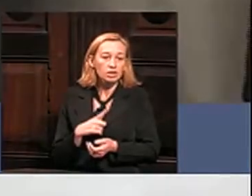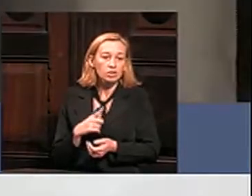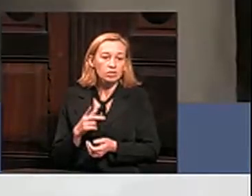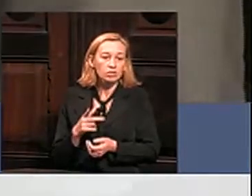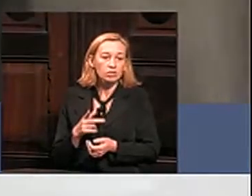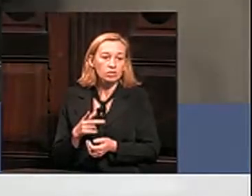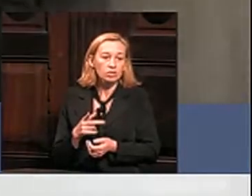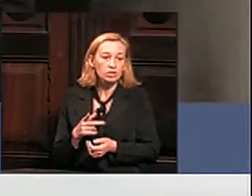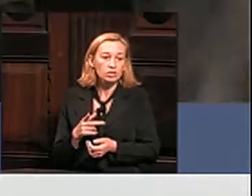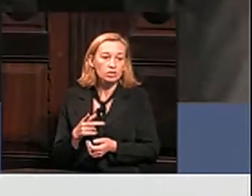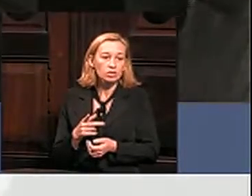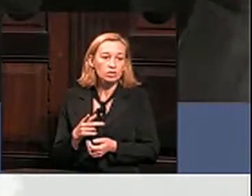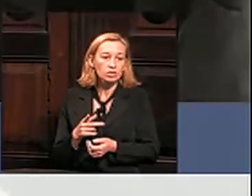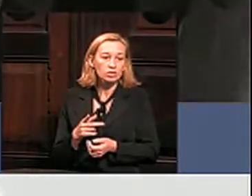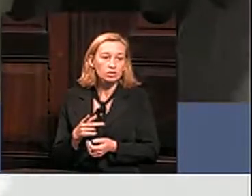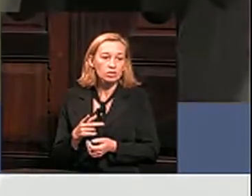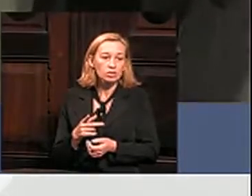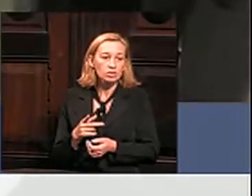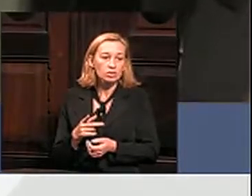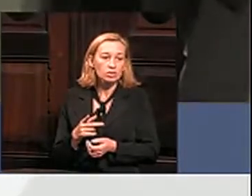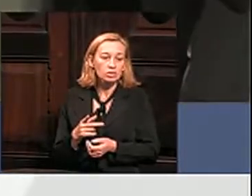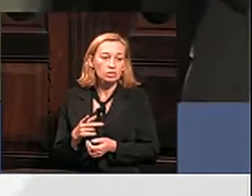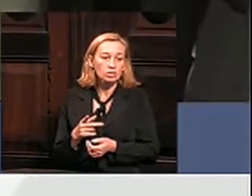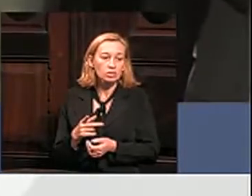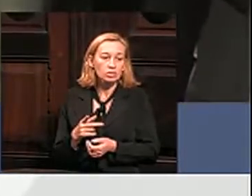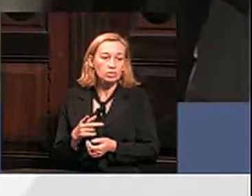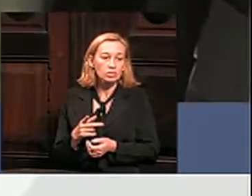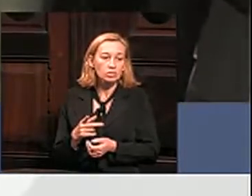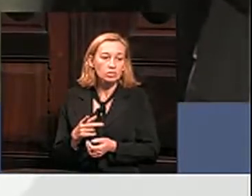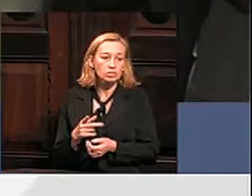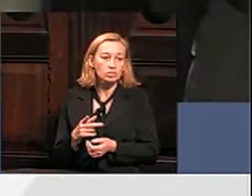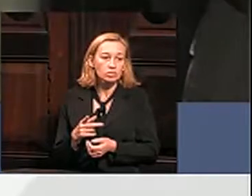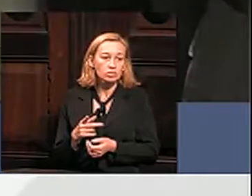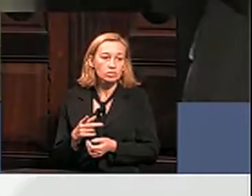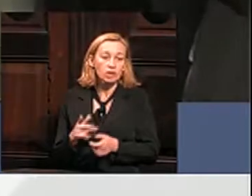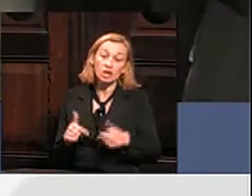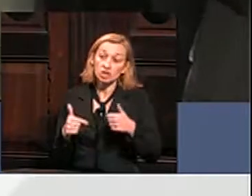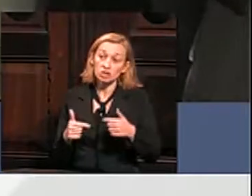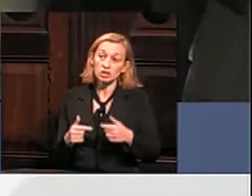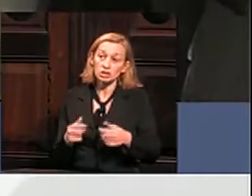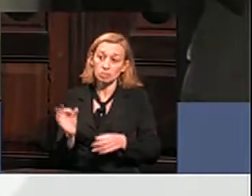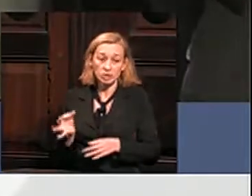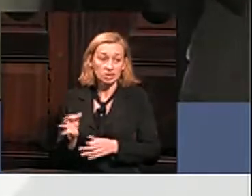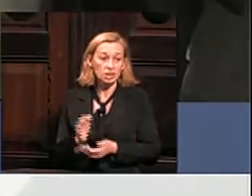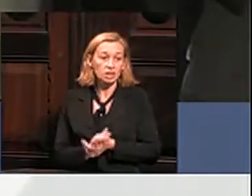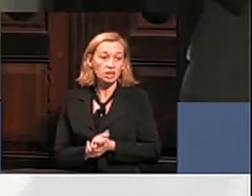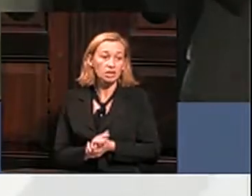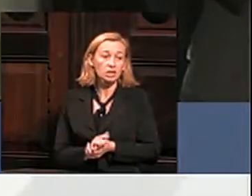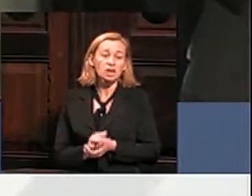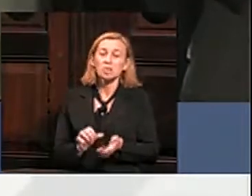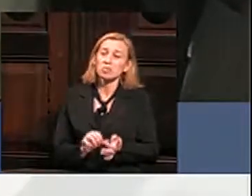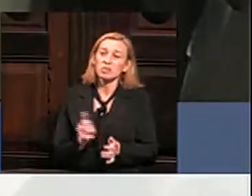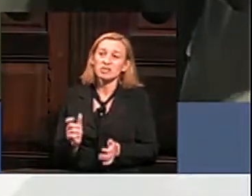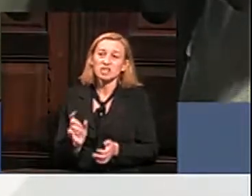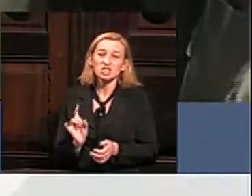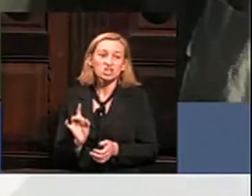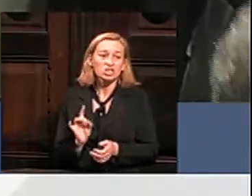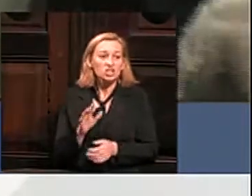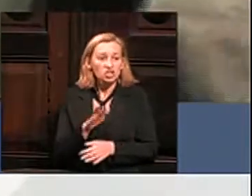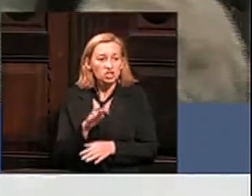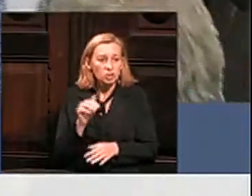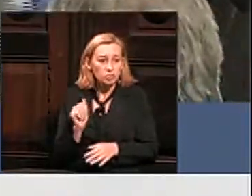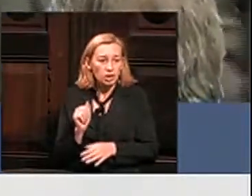Pedi a Vossa Excelência que já não seria a primeira vez e chamasse os trabalhos à ordem e deixasse em